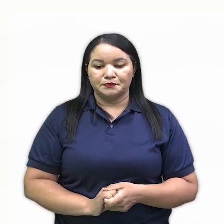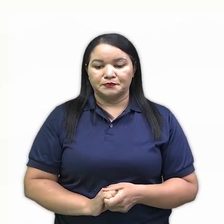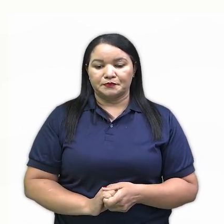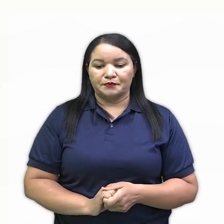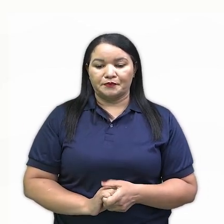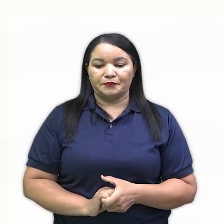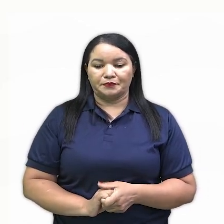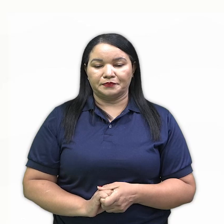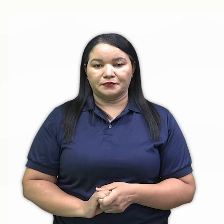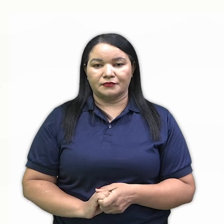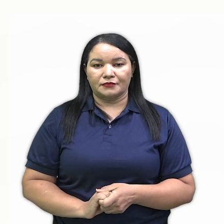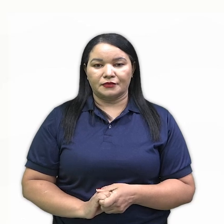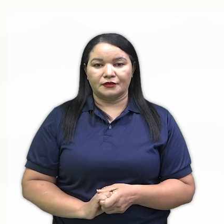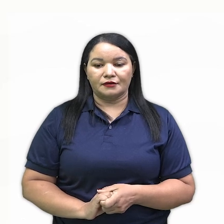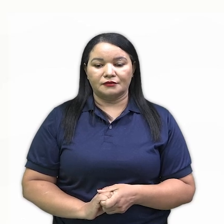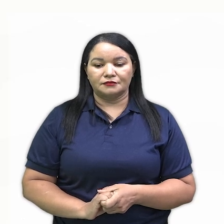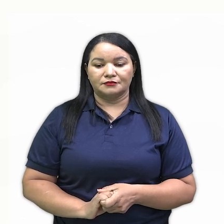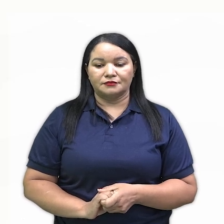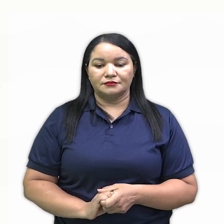He